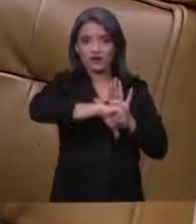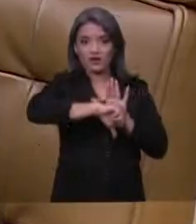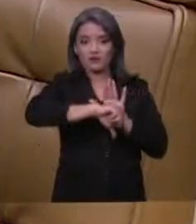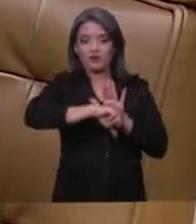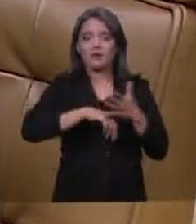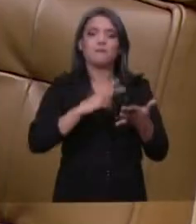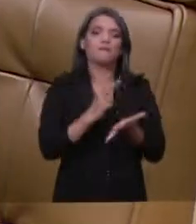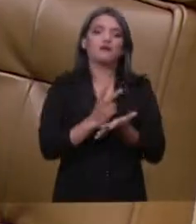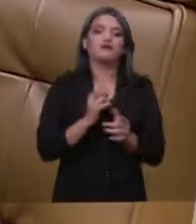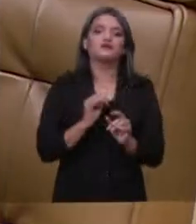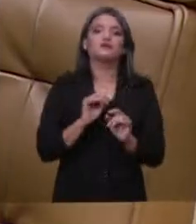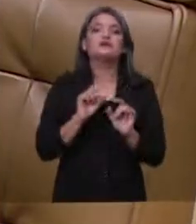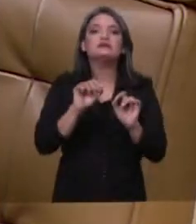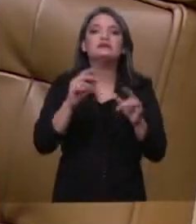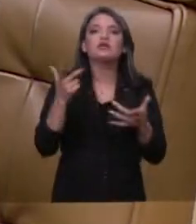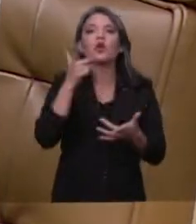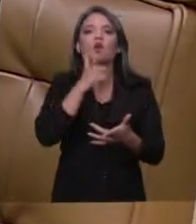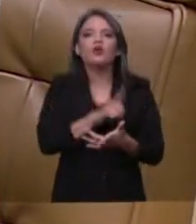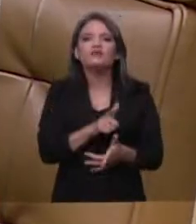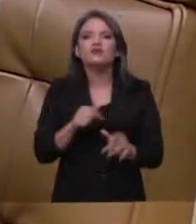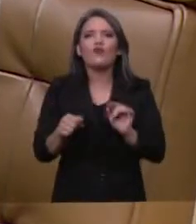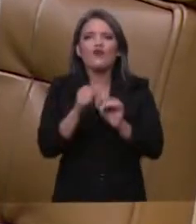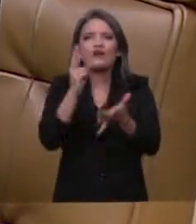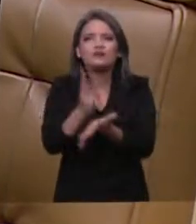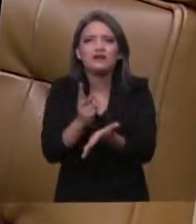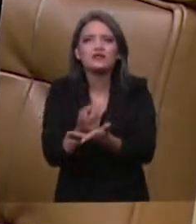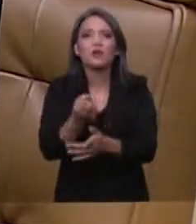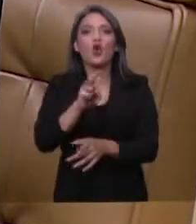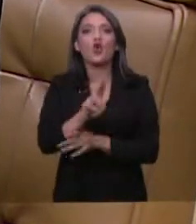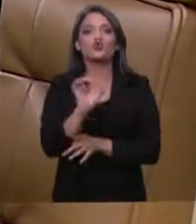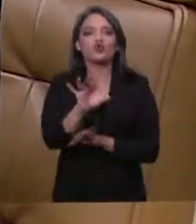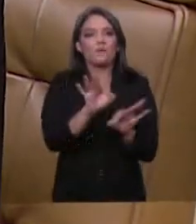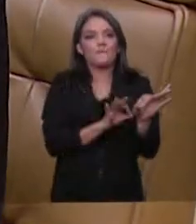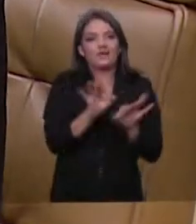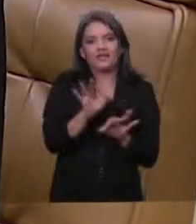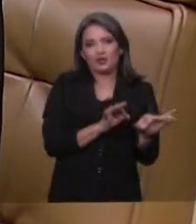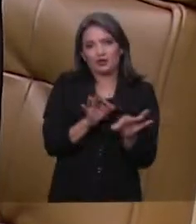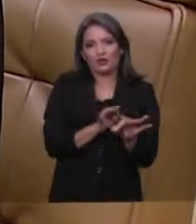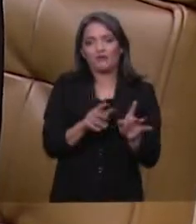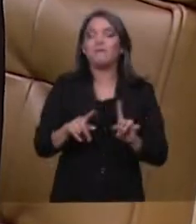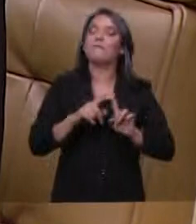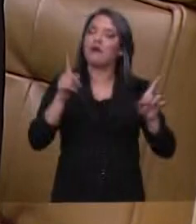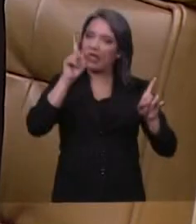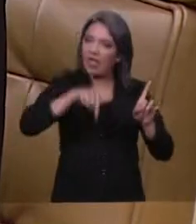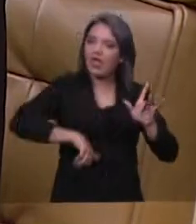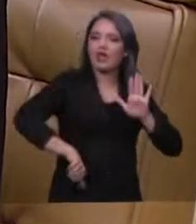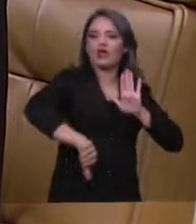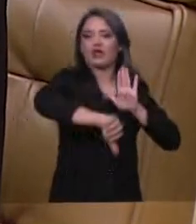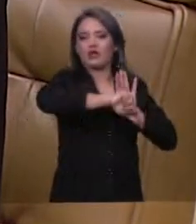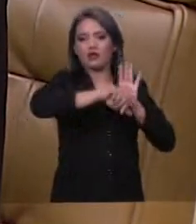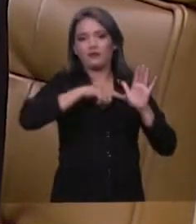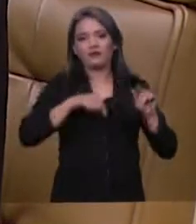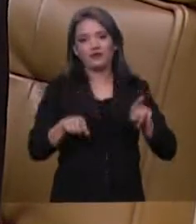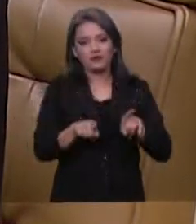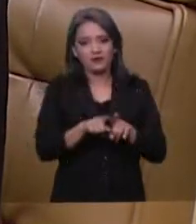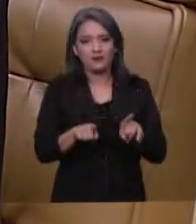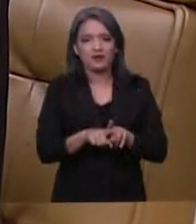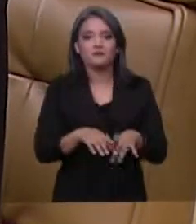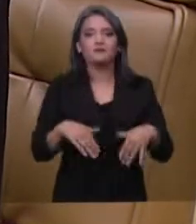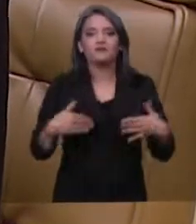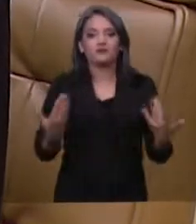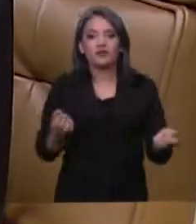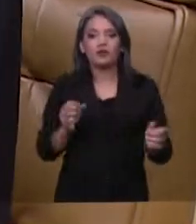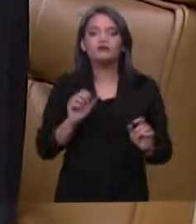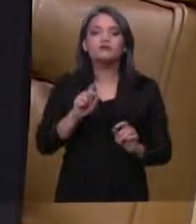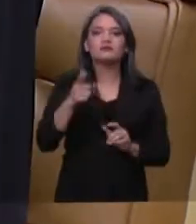da realização posterior do fim pretendido. É crime logo autônomo e permanente, cuja consumação se aperfeiçoa independentemente